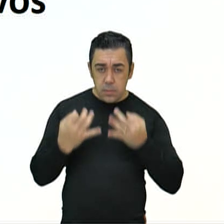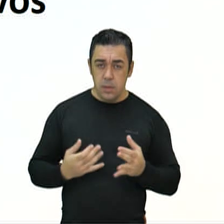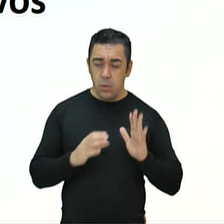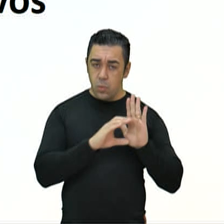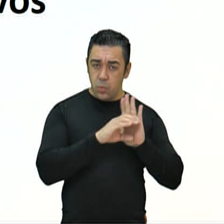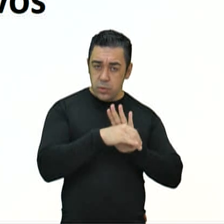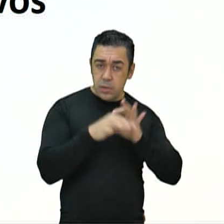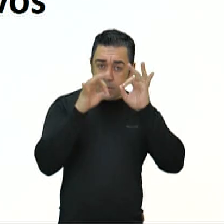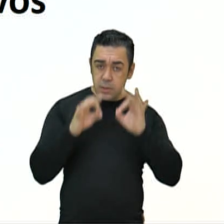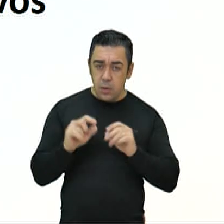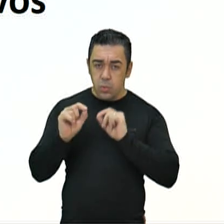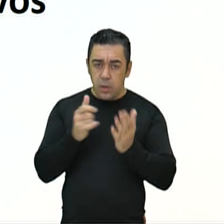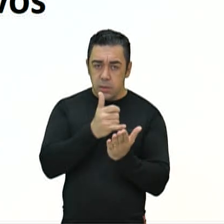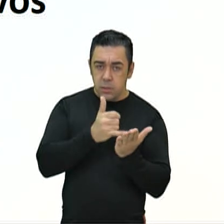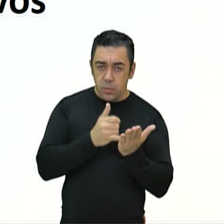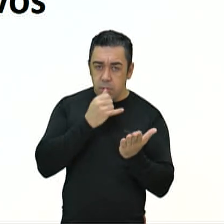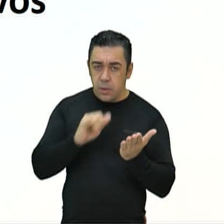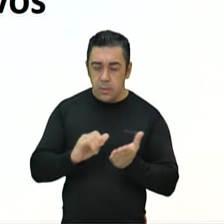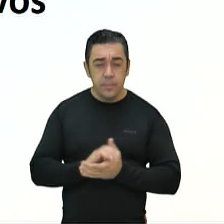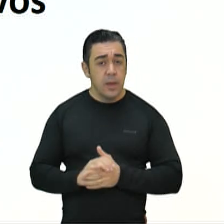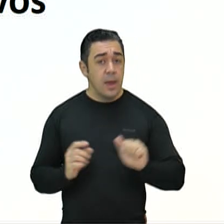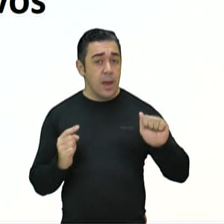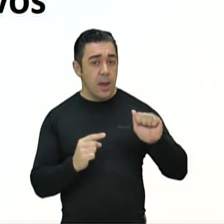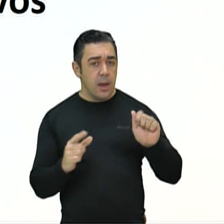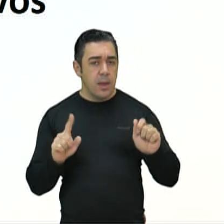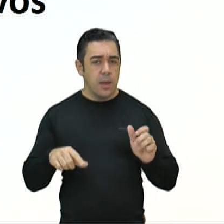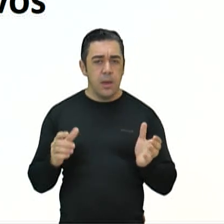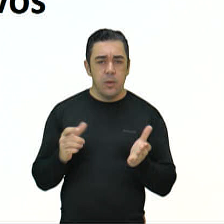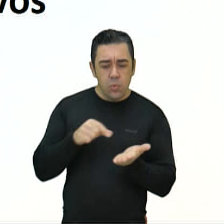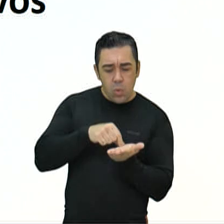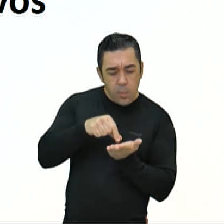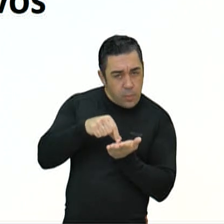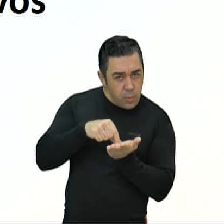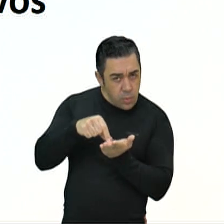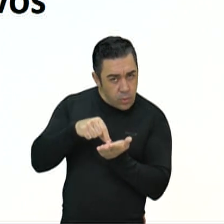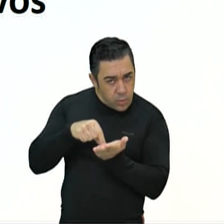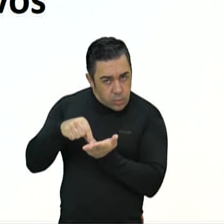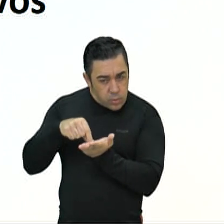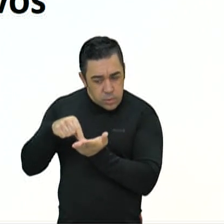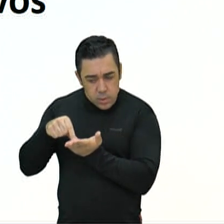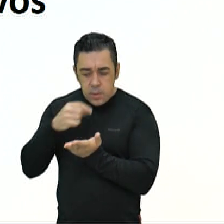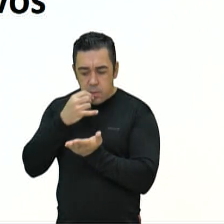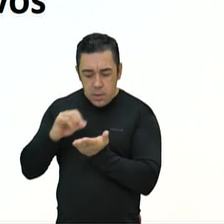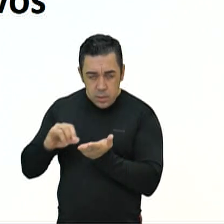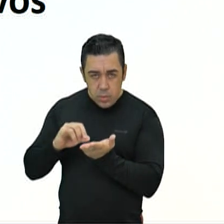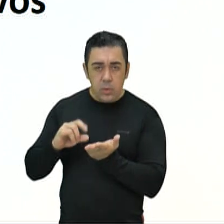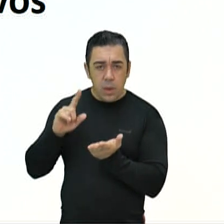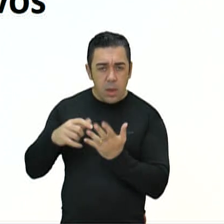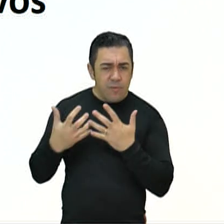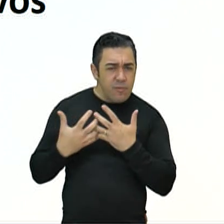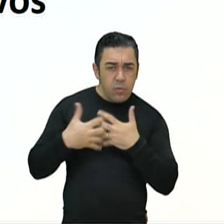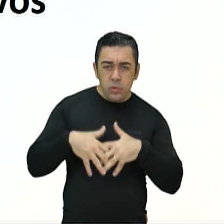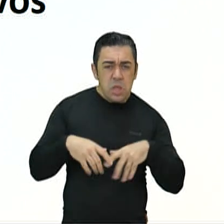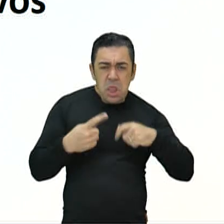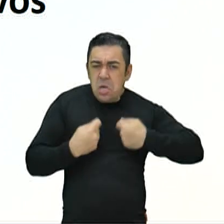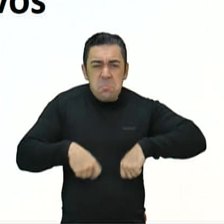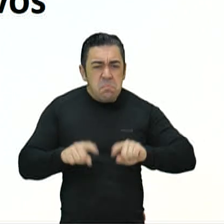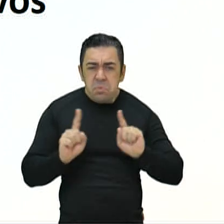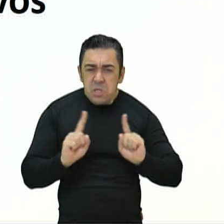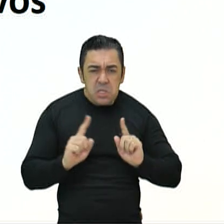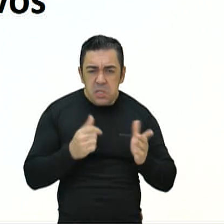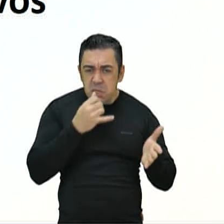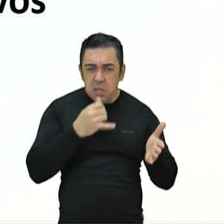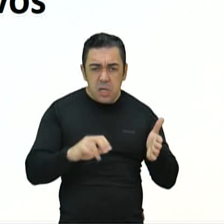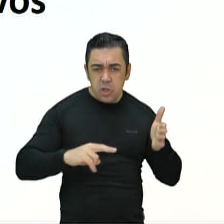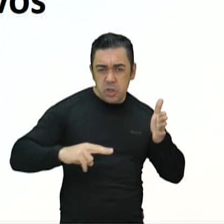correta de circuito elétrico. Então, na letra A diz é o conjunto de componentes eletrônicos que funcionam sem uma fonte